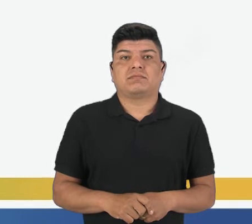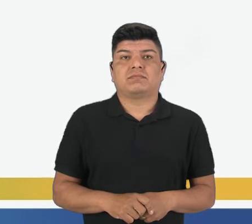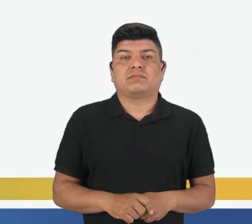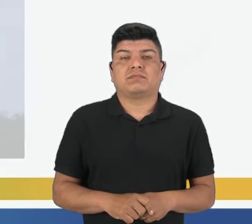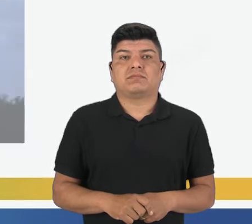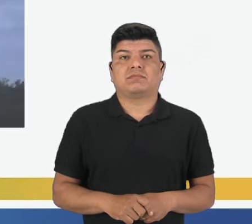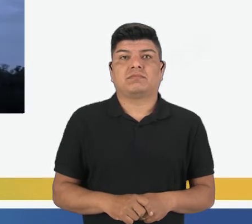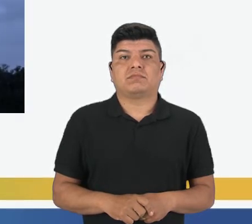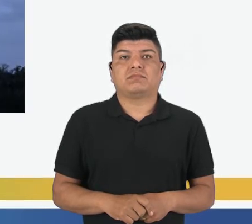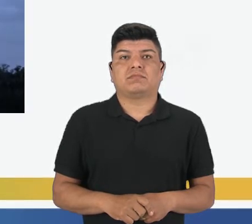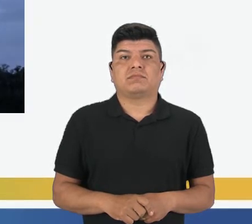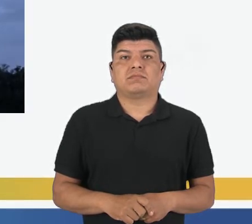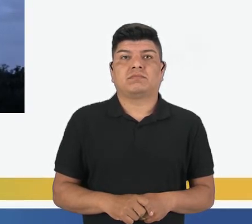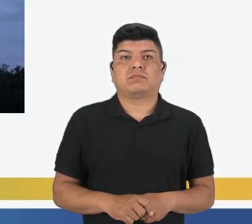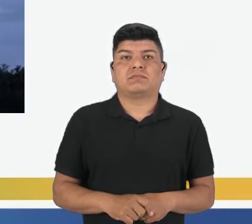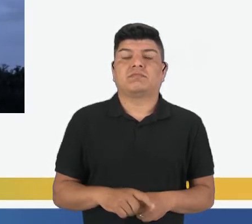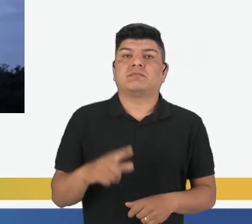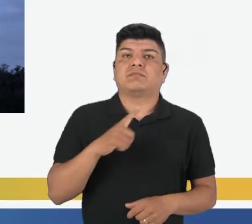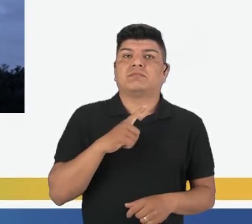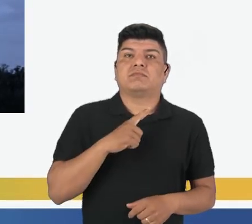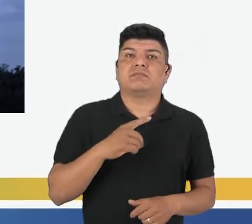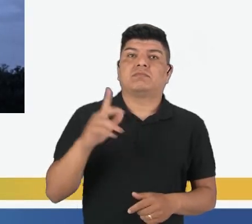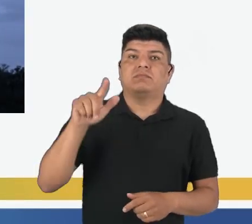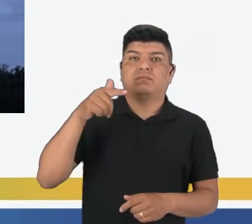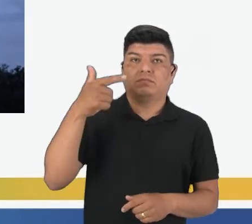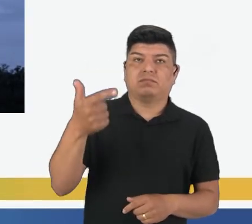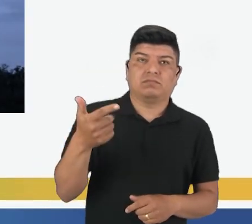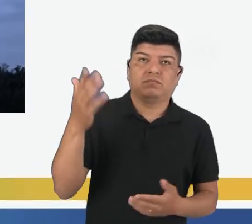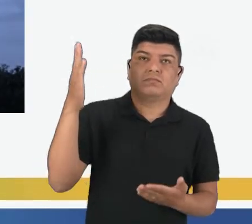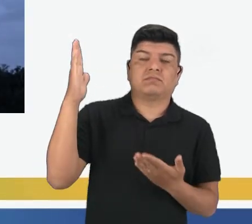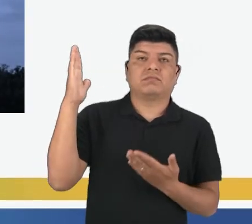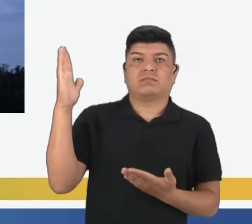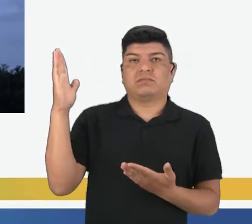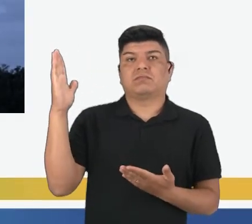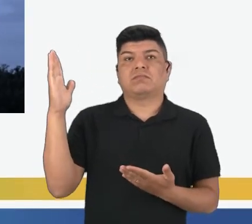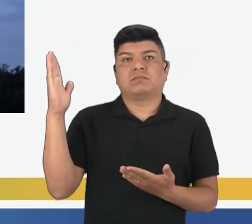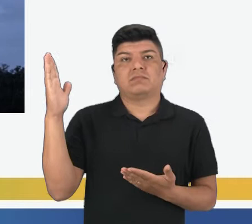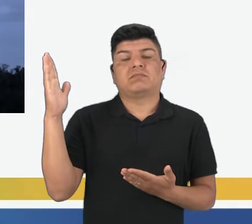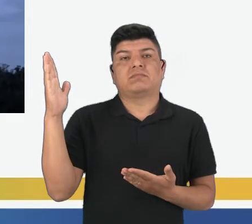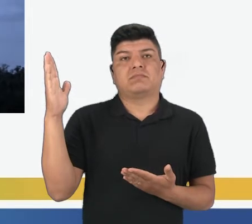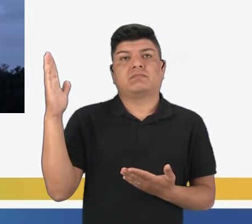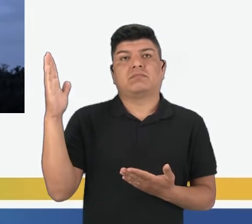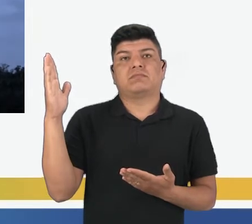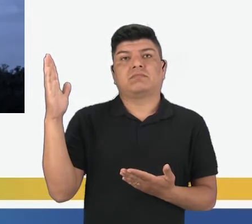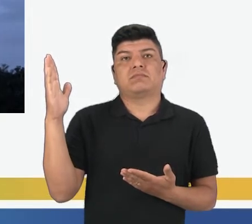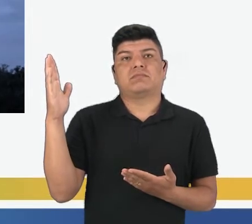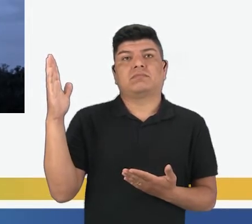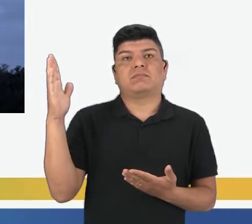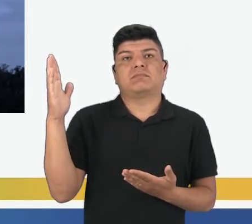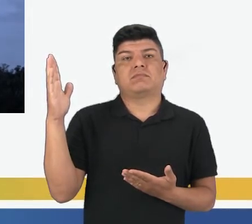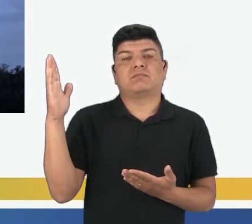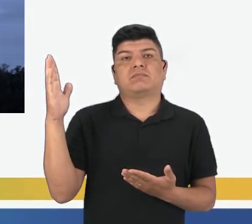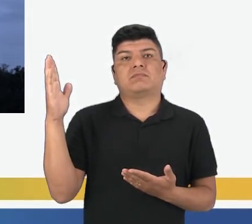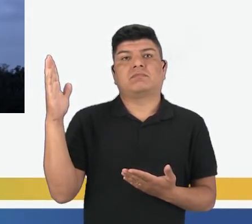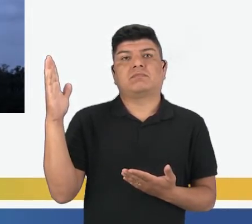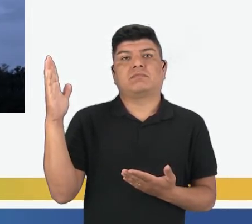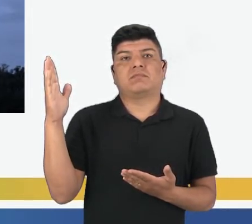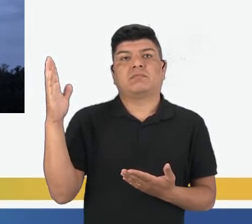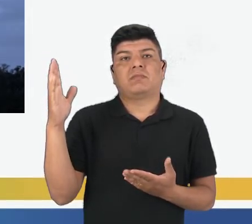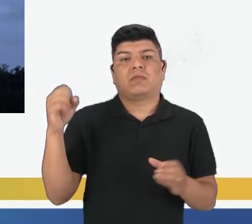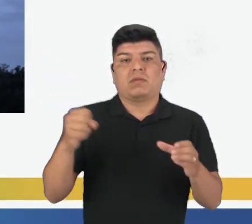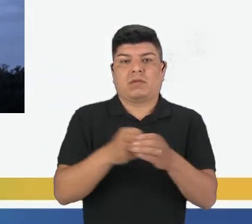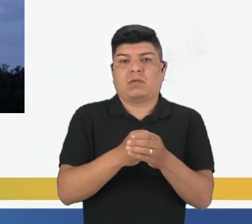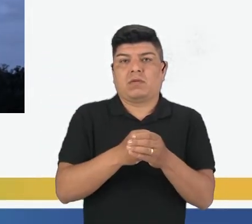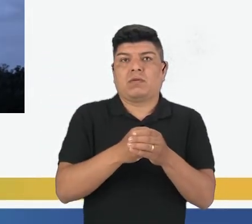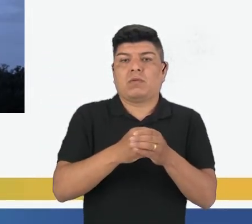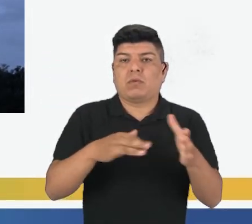eólica. E aqui nós temos uma outra que é a nuclear, que